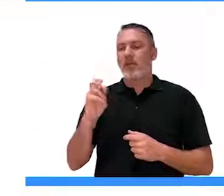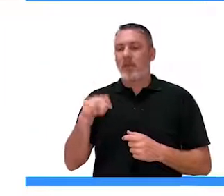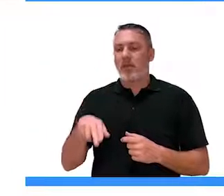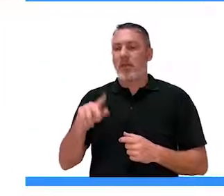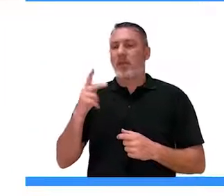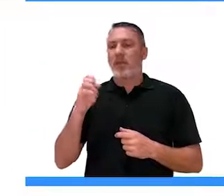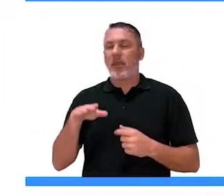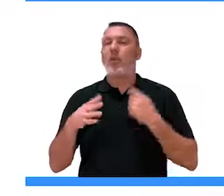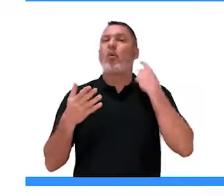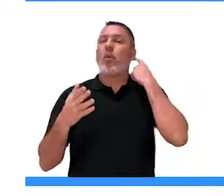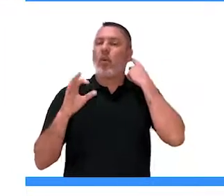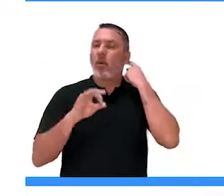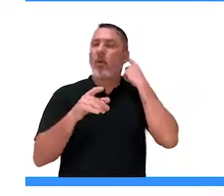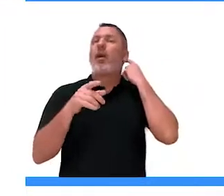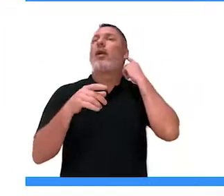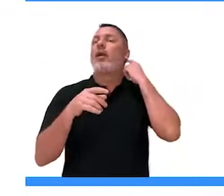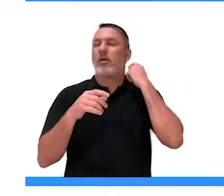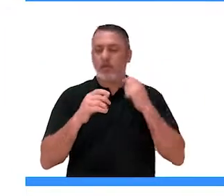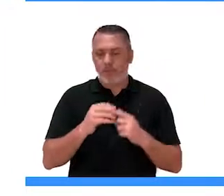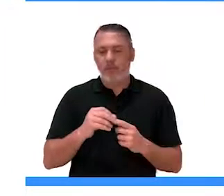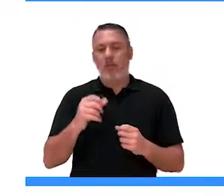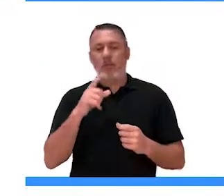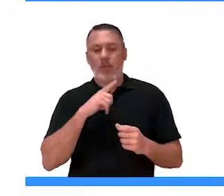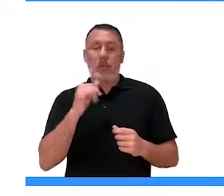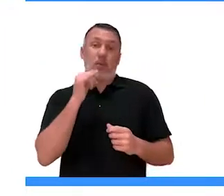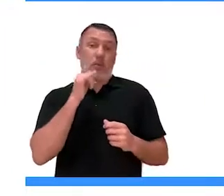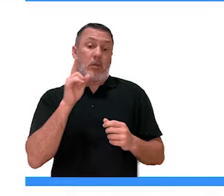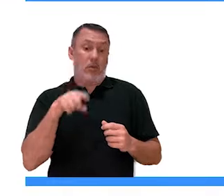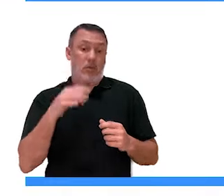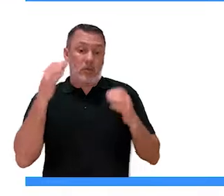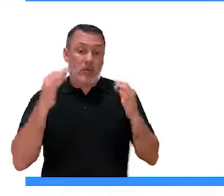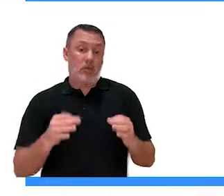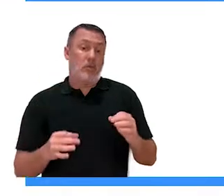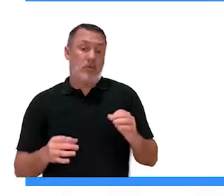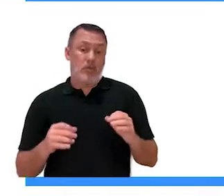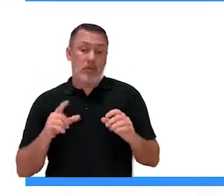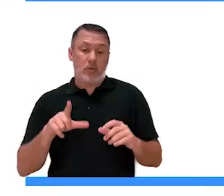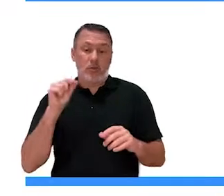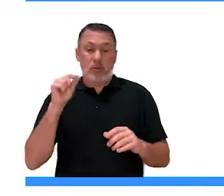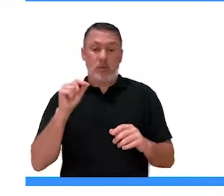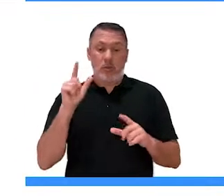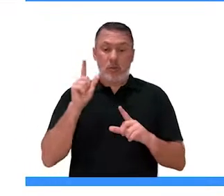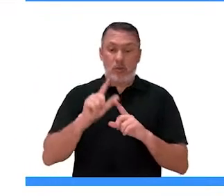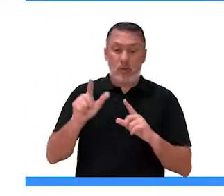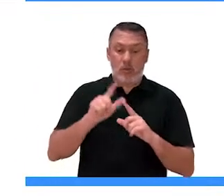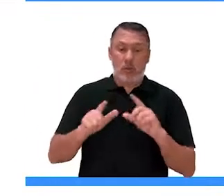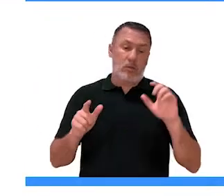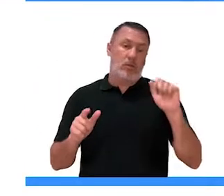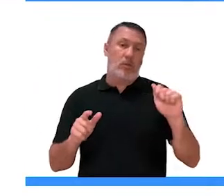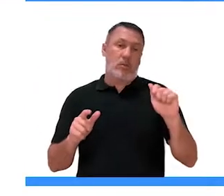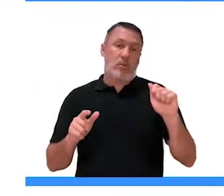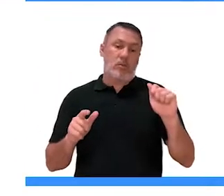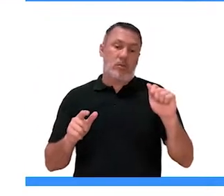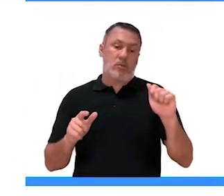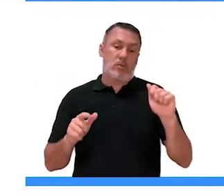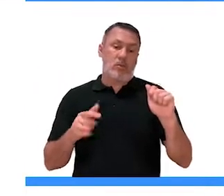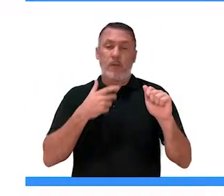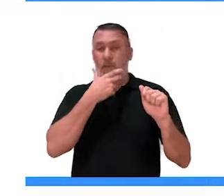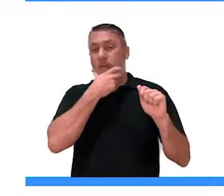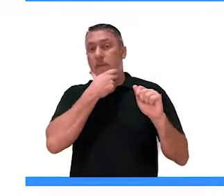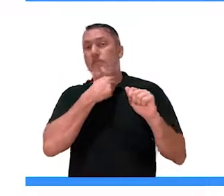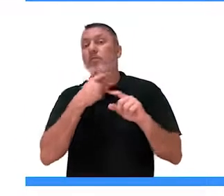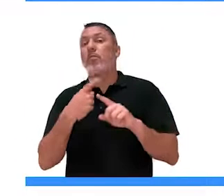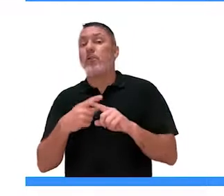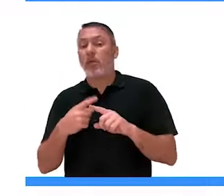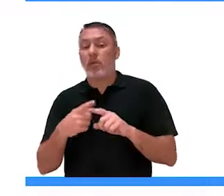Qual a alternativa correta? Questão B, registros do inventário do português brasileiro. Por quê?